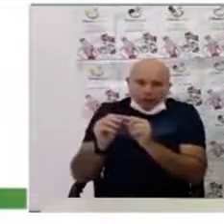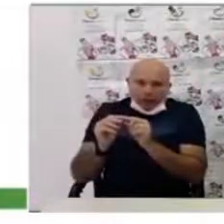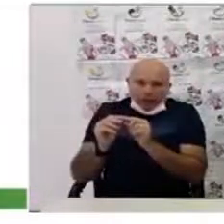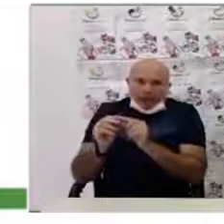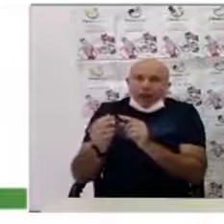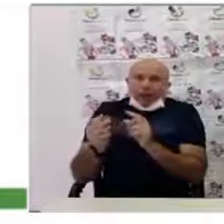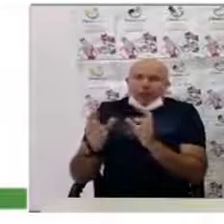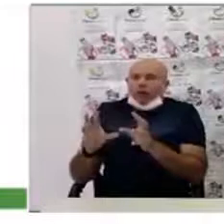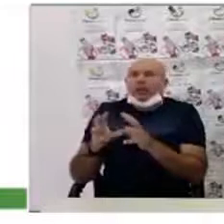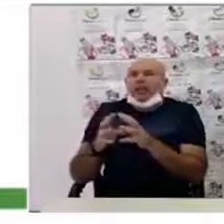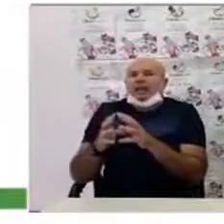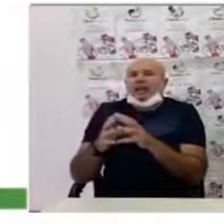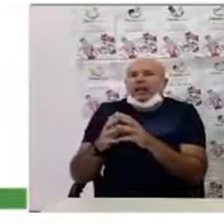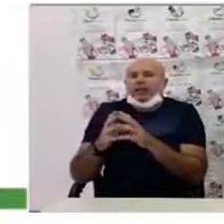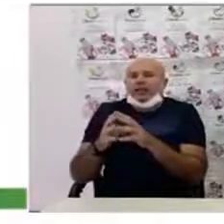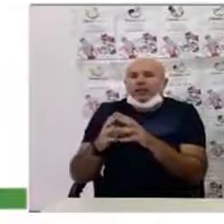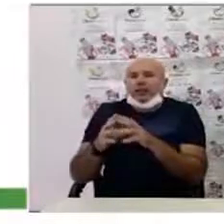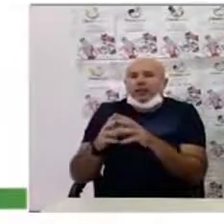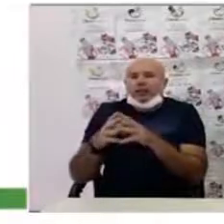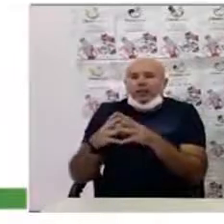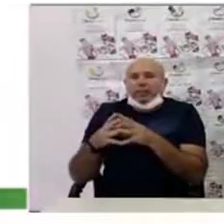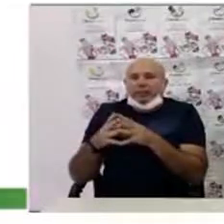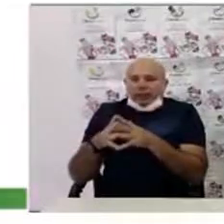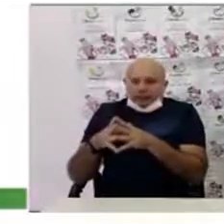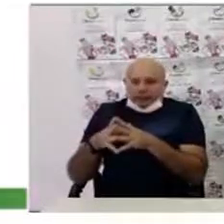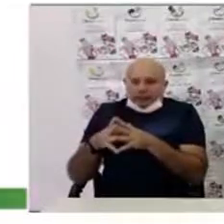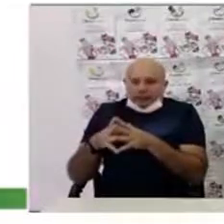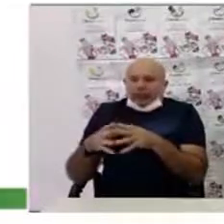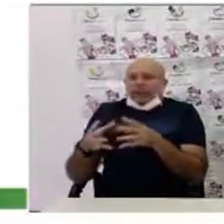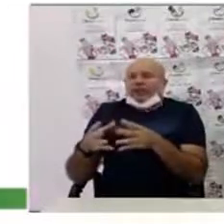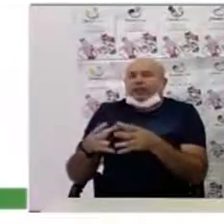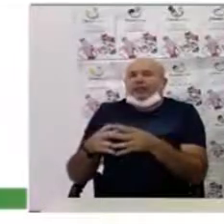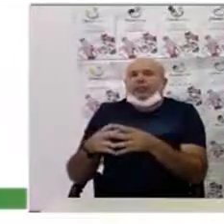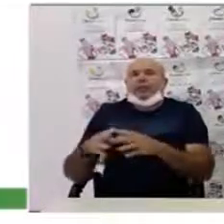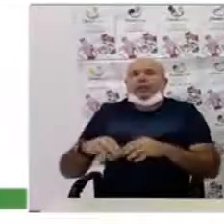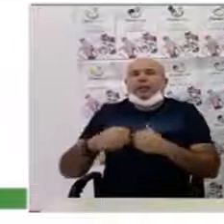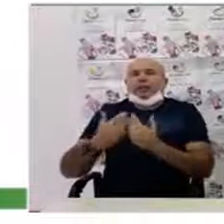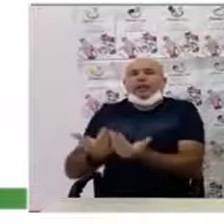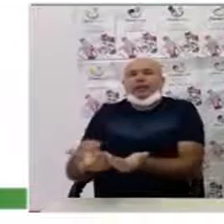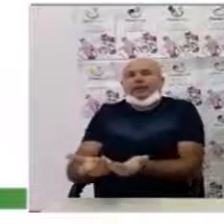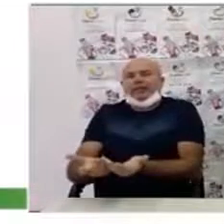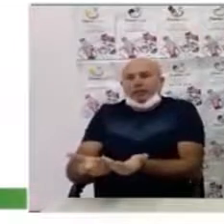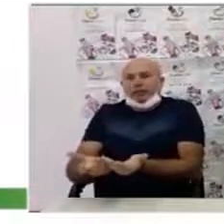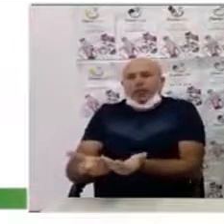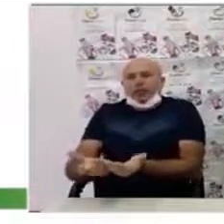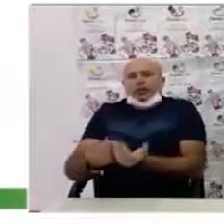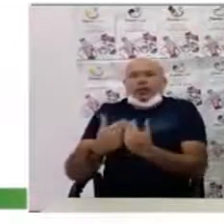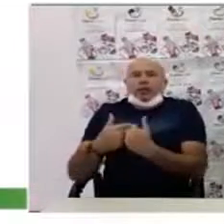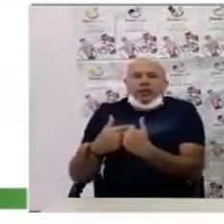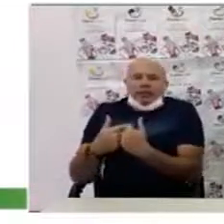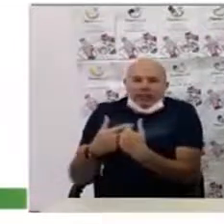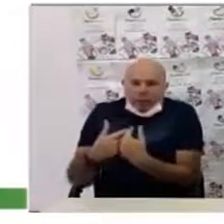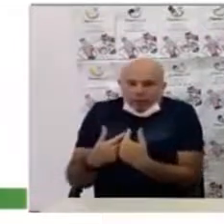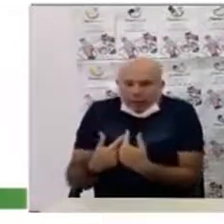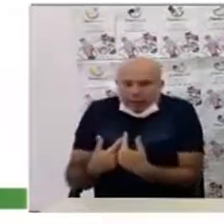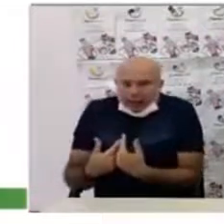Por quê? Porque quando o elemento é radioativo, ele não tem estabilidade. Ele vai adquirir estabilidade emitindo radiação. Então, quando o